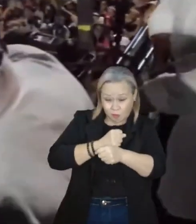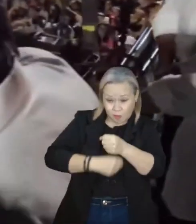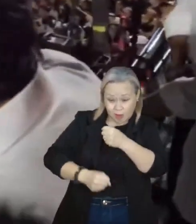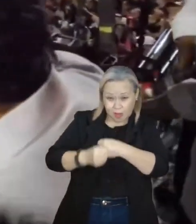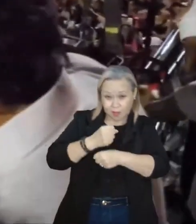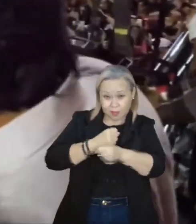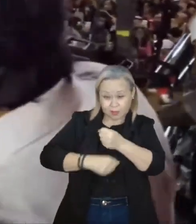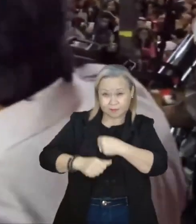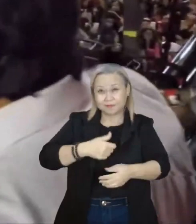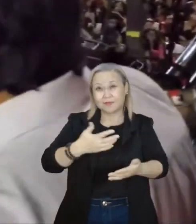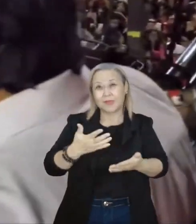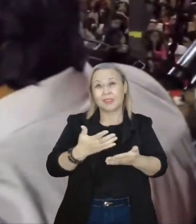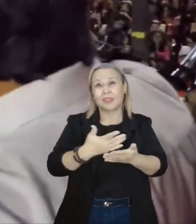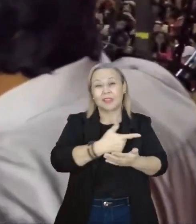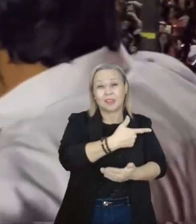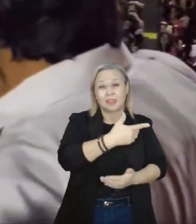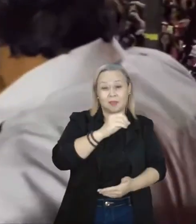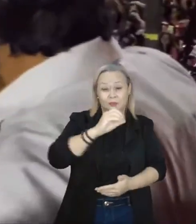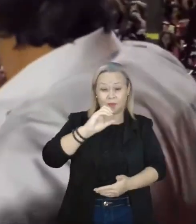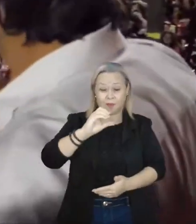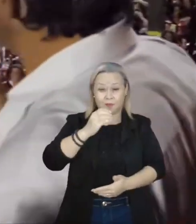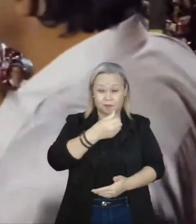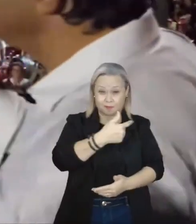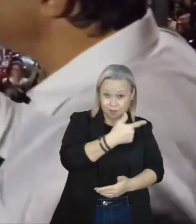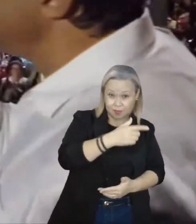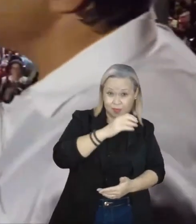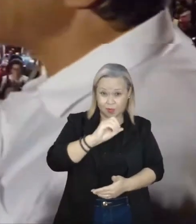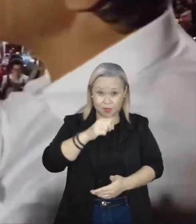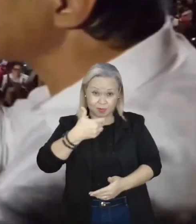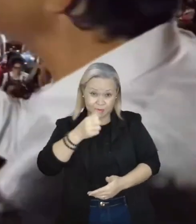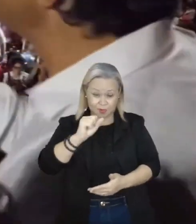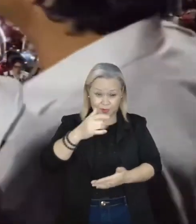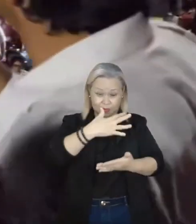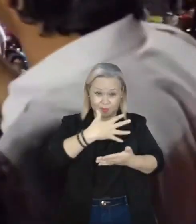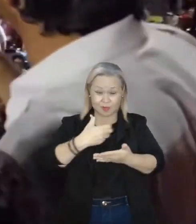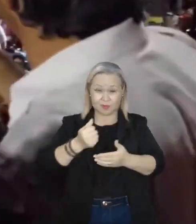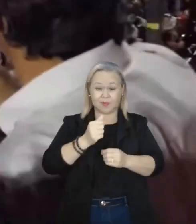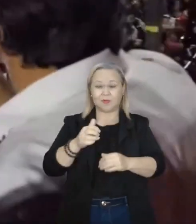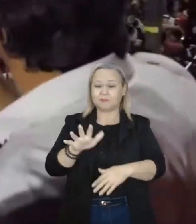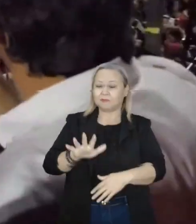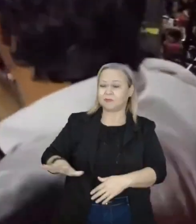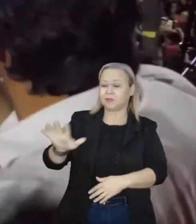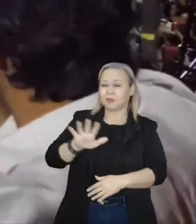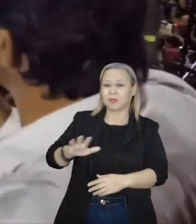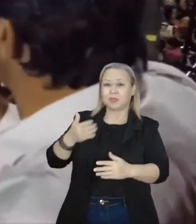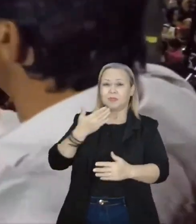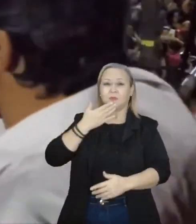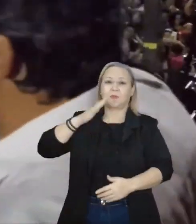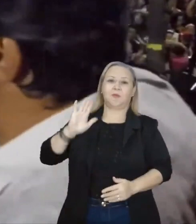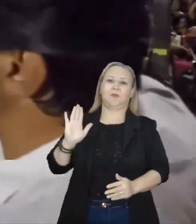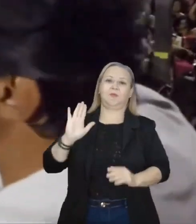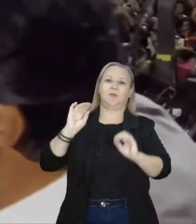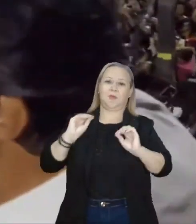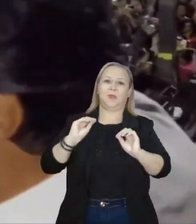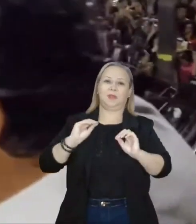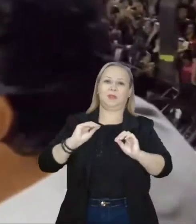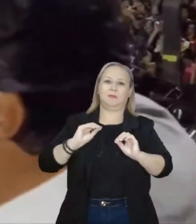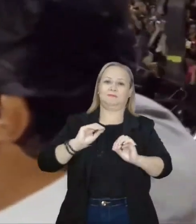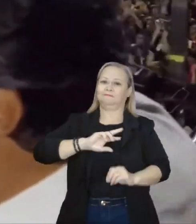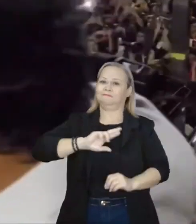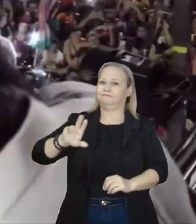de 2018, em que essa gente toda prometeu não largar a mão de ninguém.